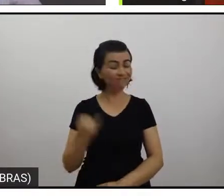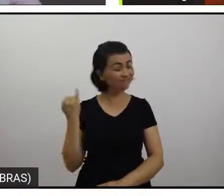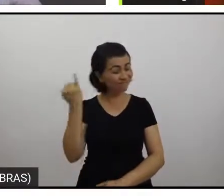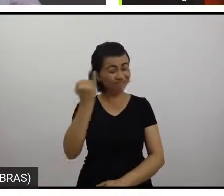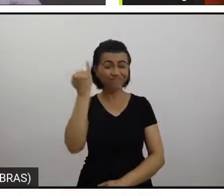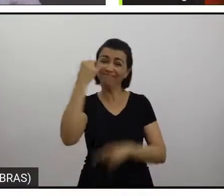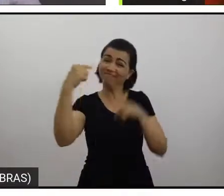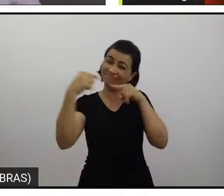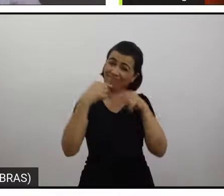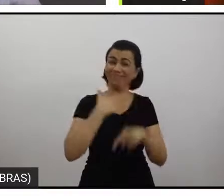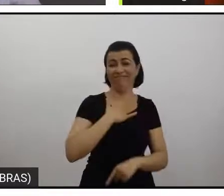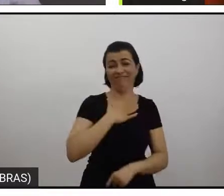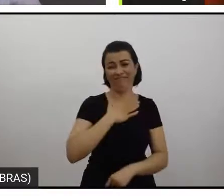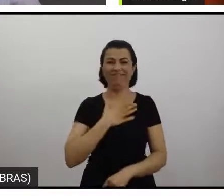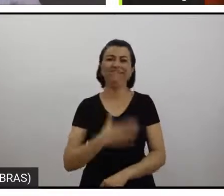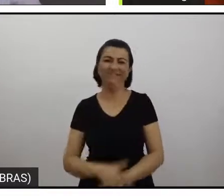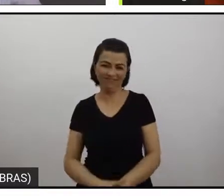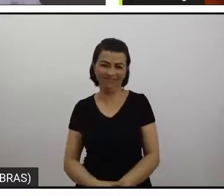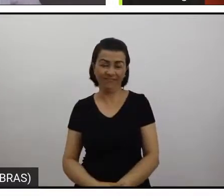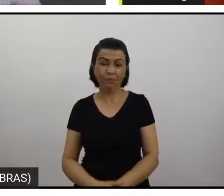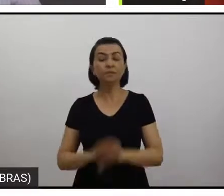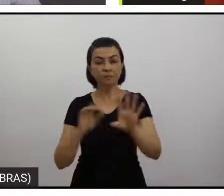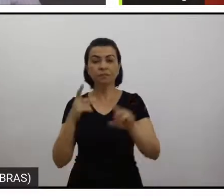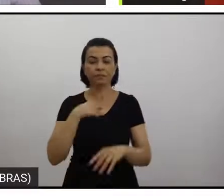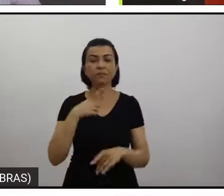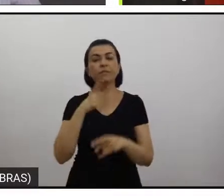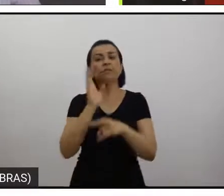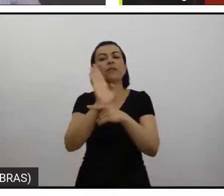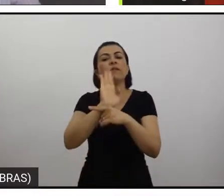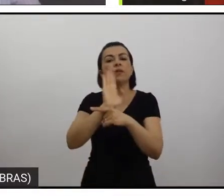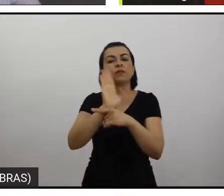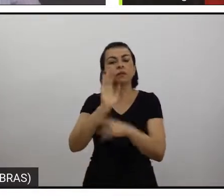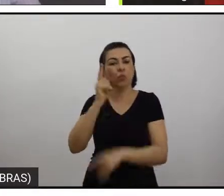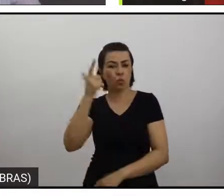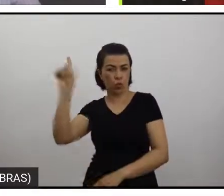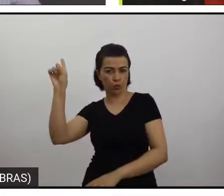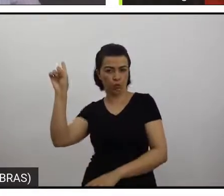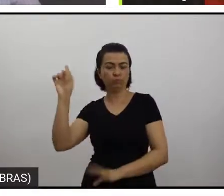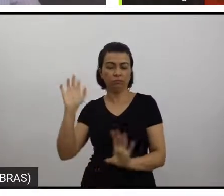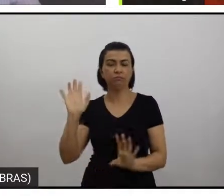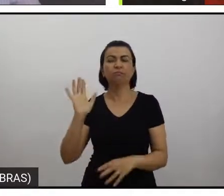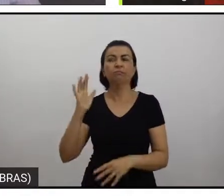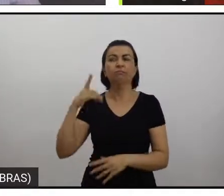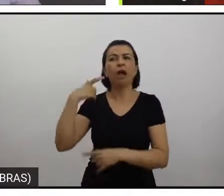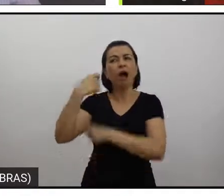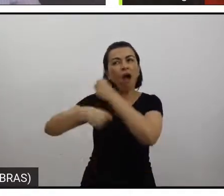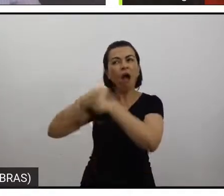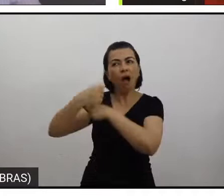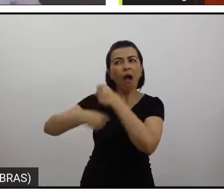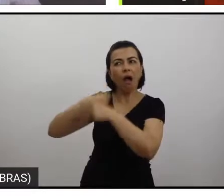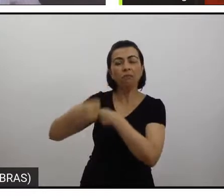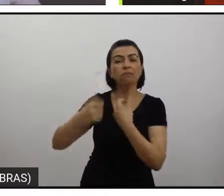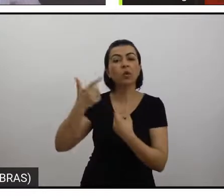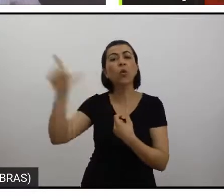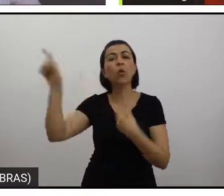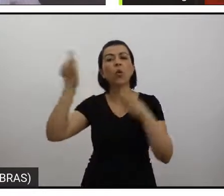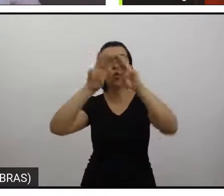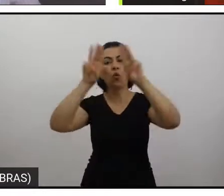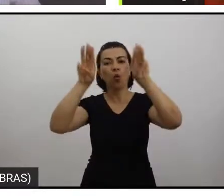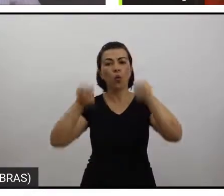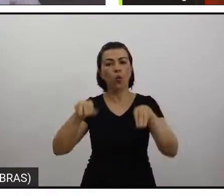Eu fiz um outro vídeo, muitos anos depois, num outro museu, que é o Musée